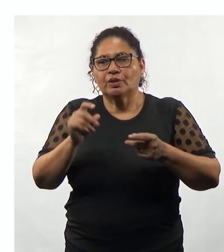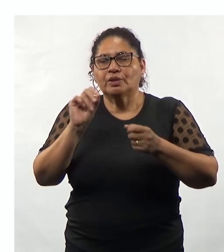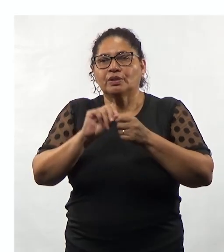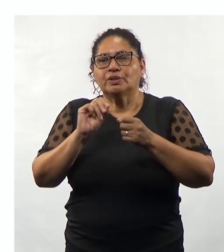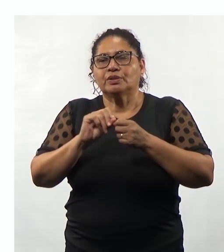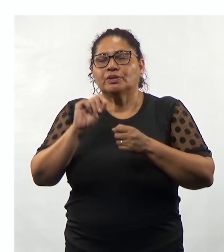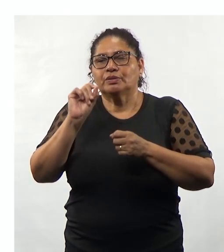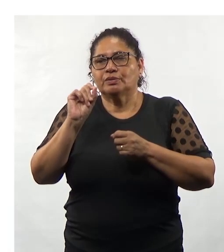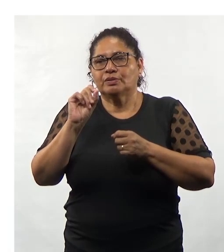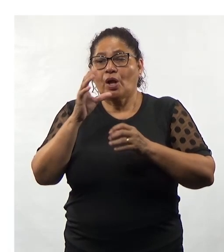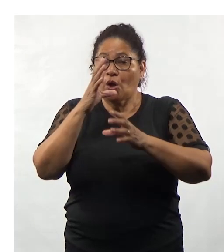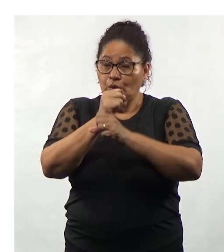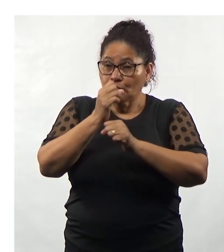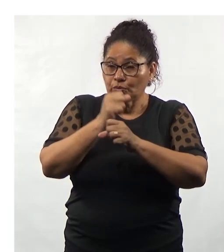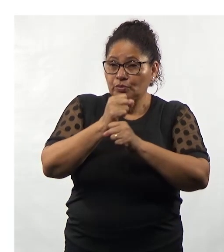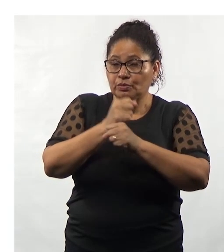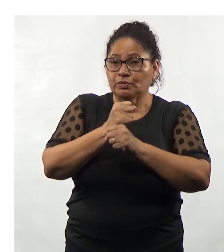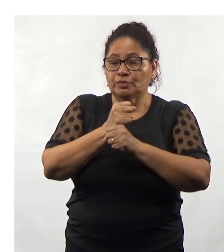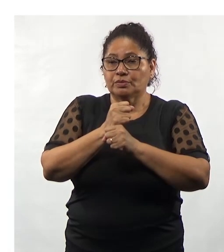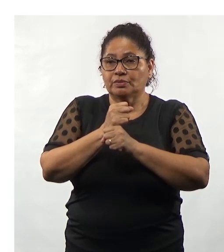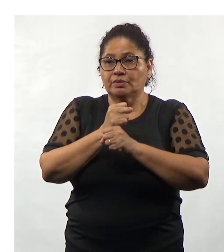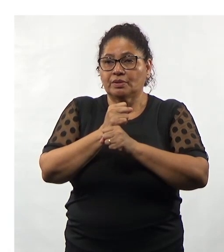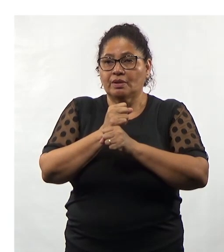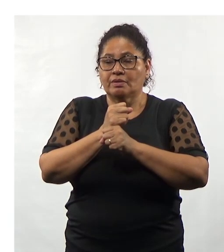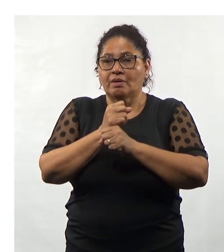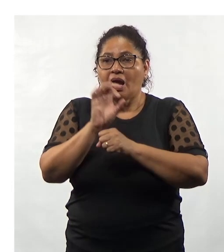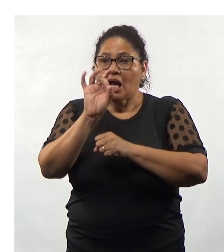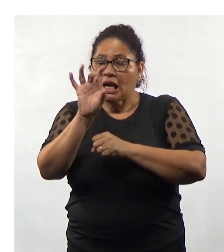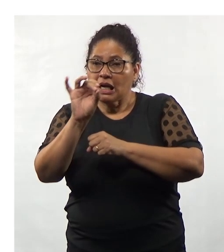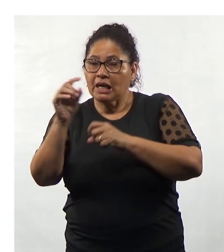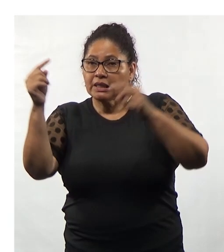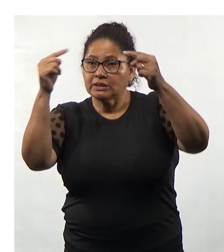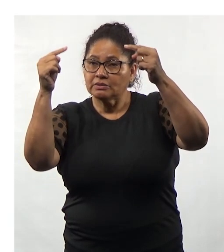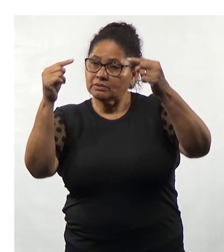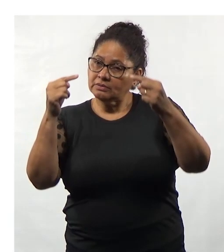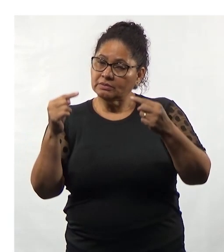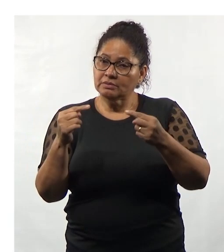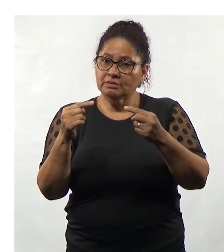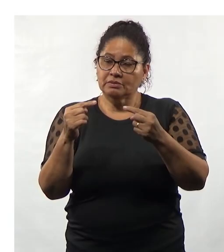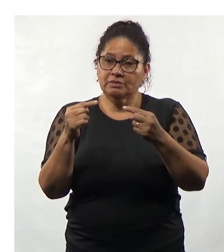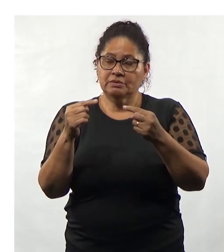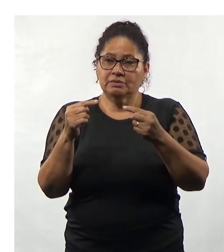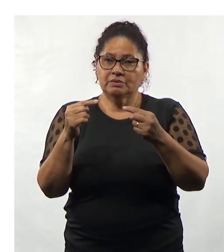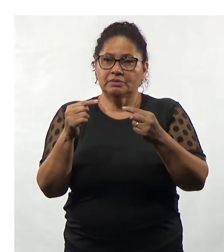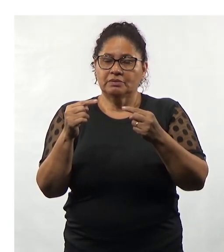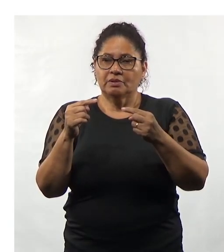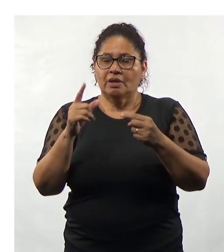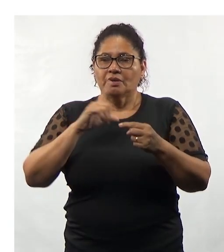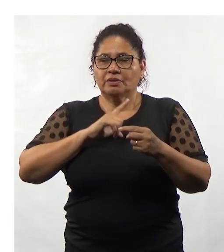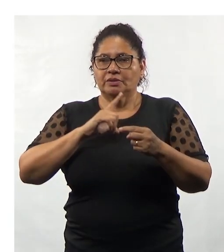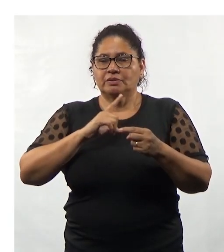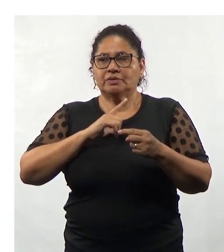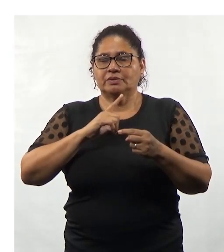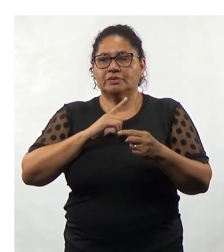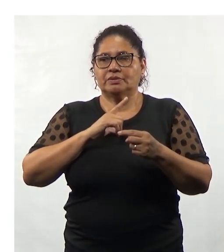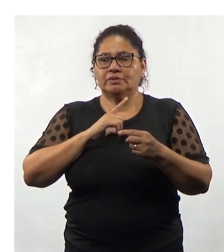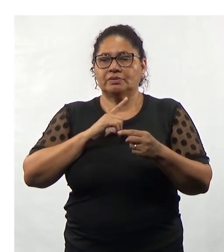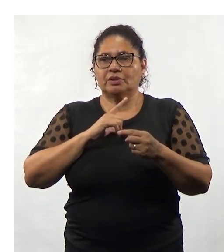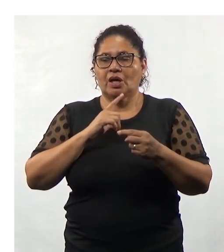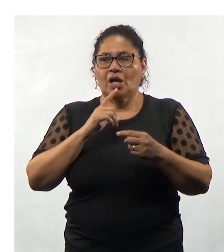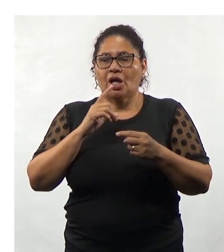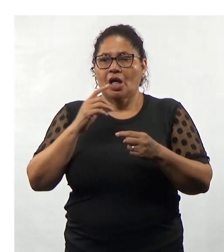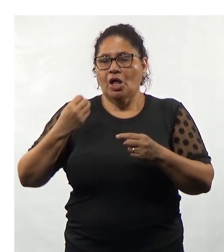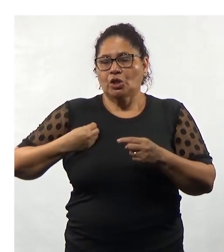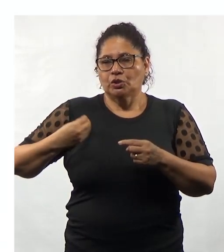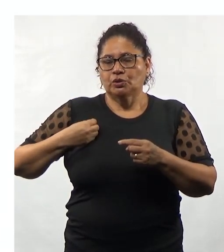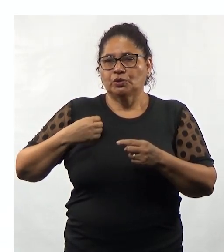cálculo, né? Para cada critério. E aí, dentro de cada critério, né, nós tivemos aí a nota mínima